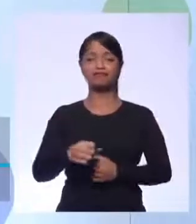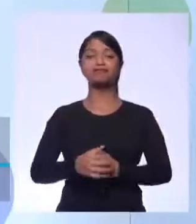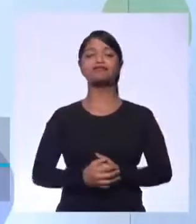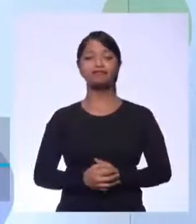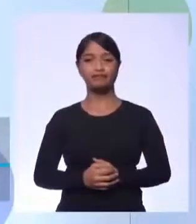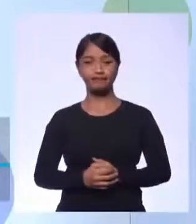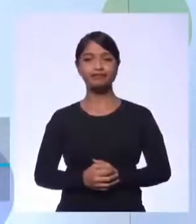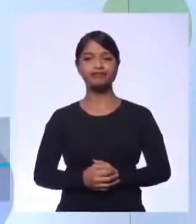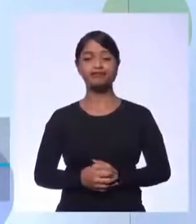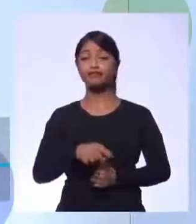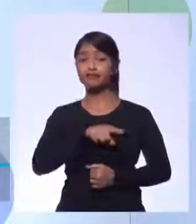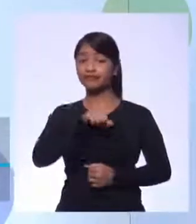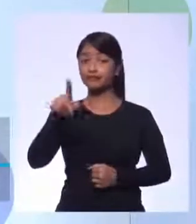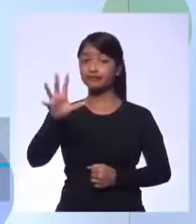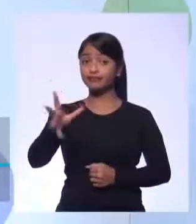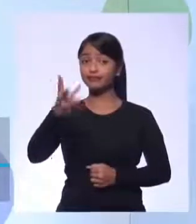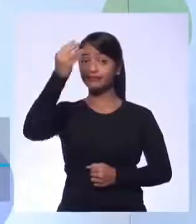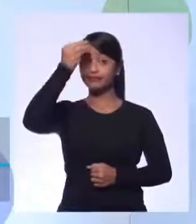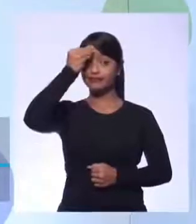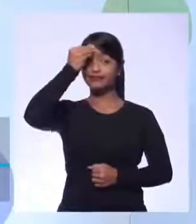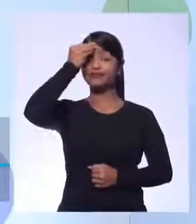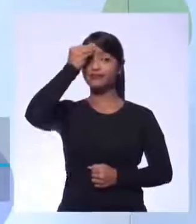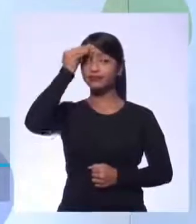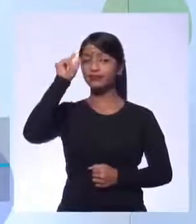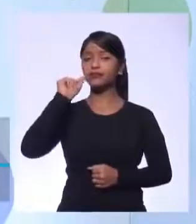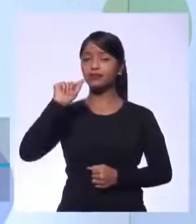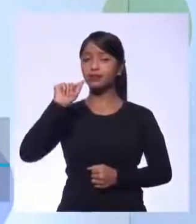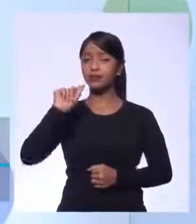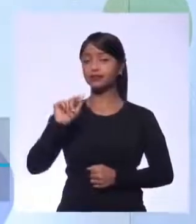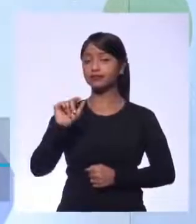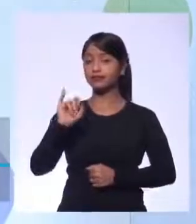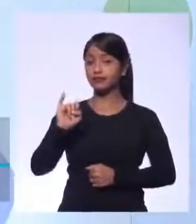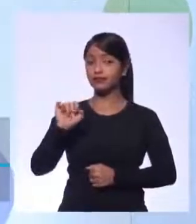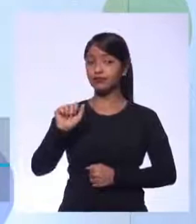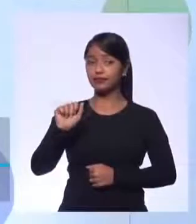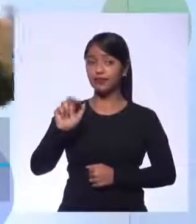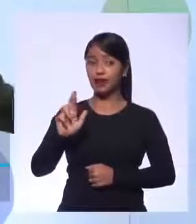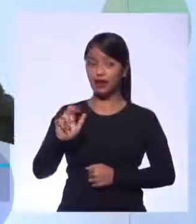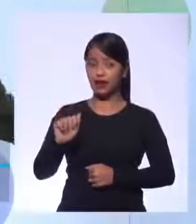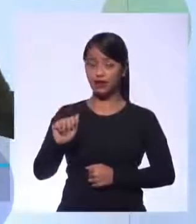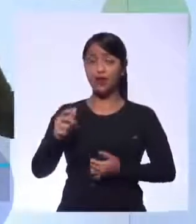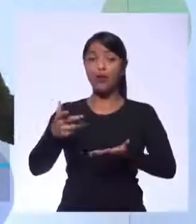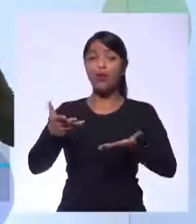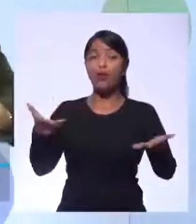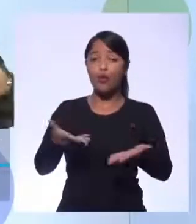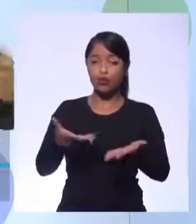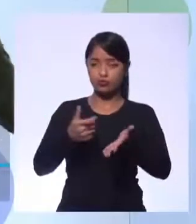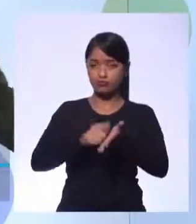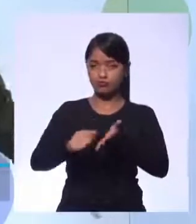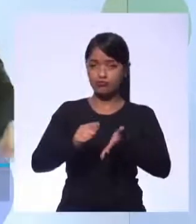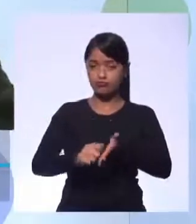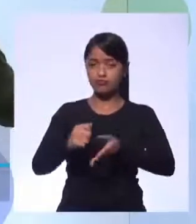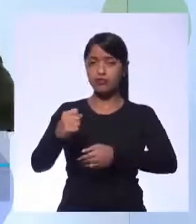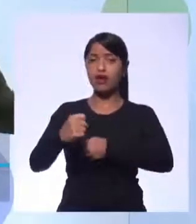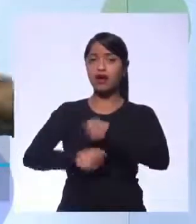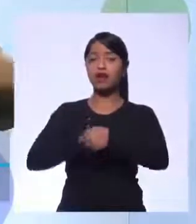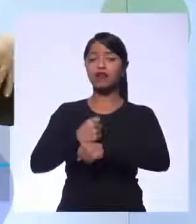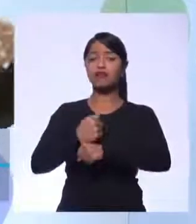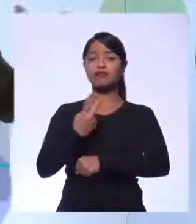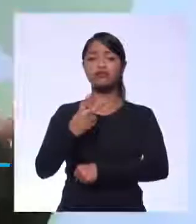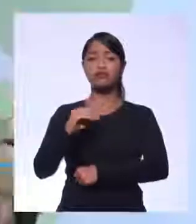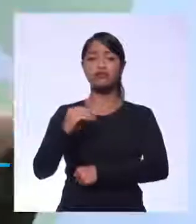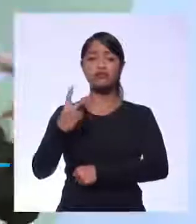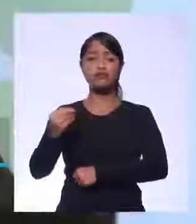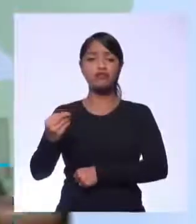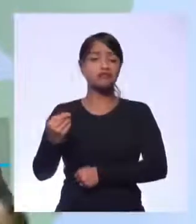Ó, gravem bem isso. Não importa que a Yara veio escrever hoje. 2020, nesse ano. E a lenda